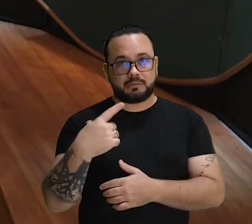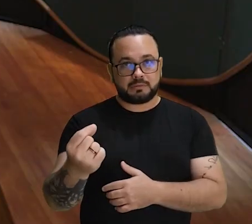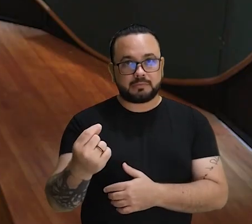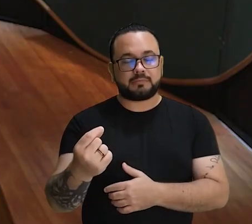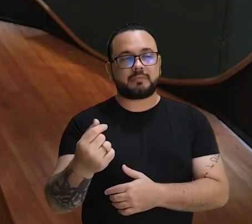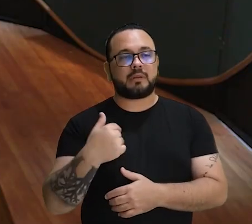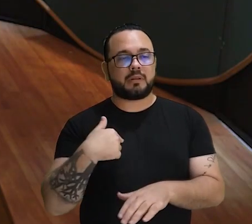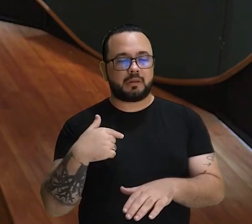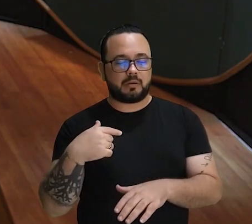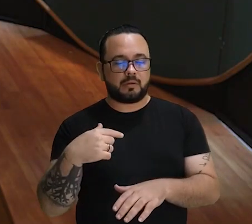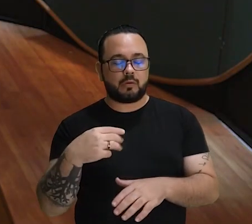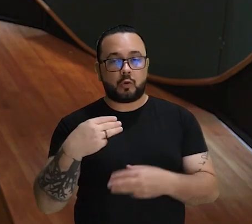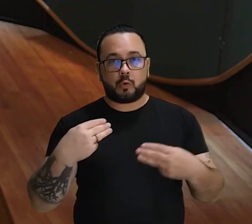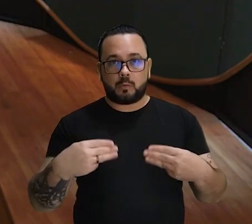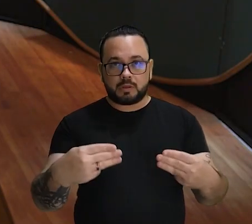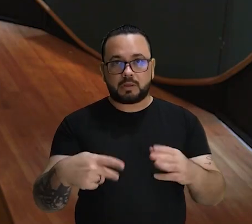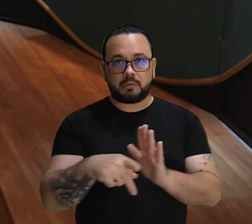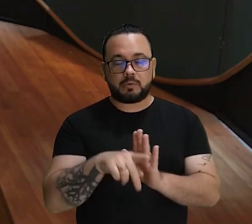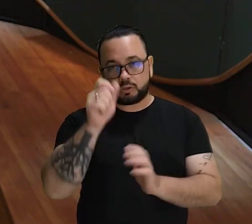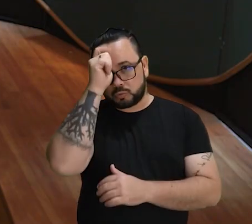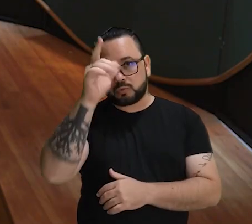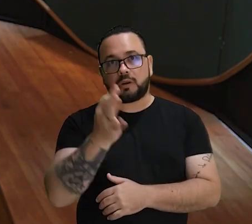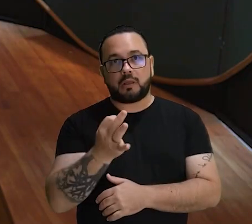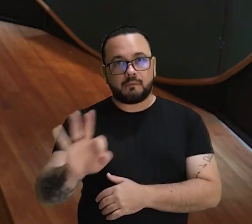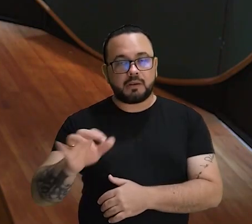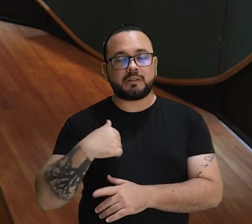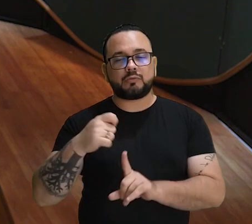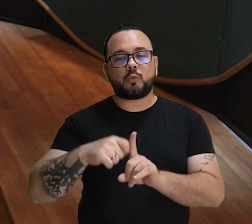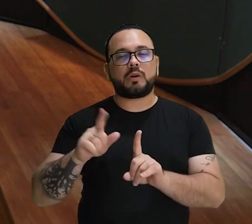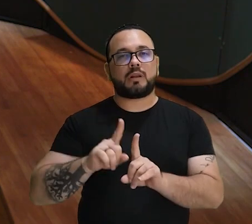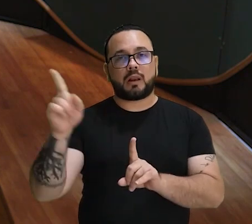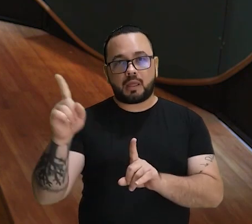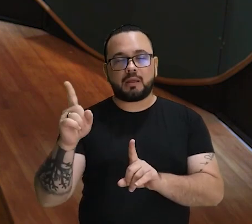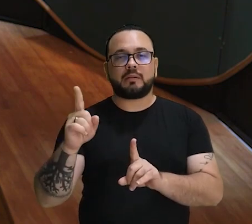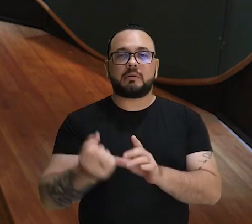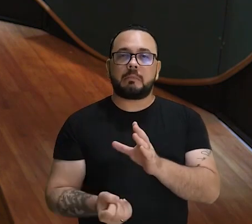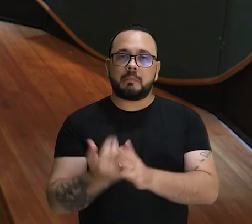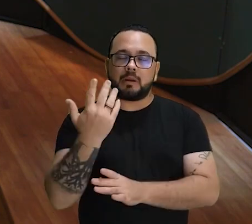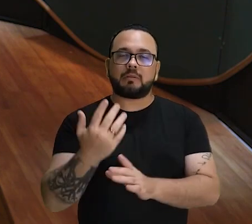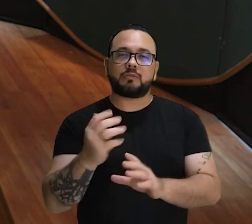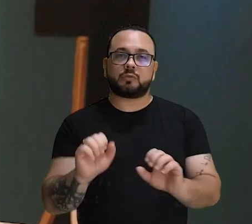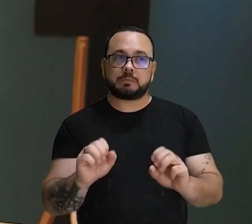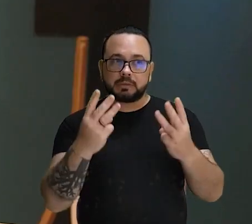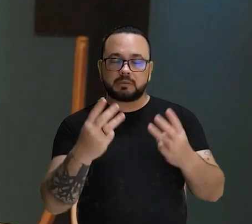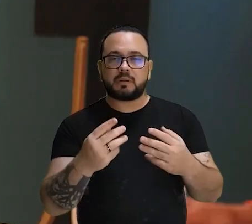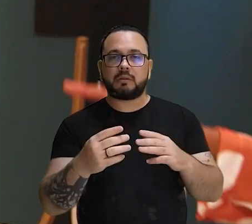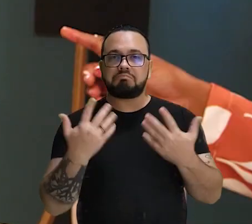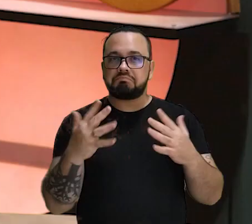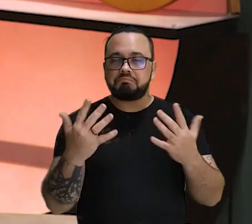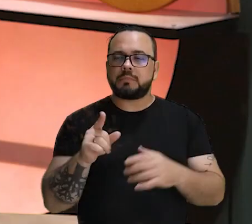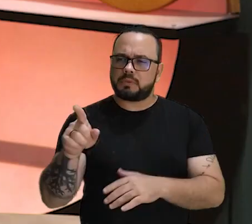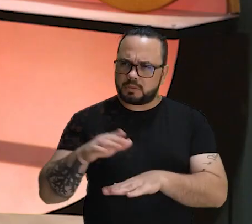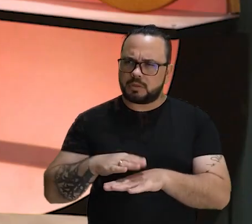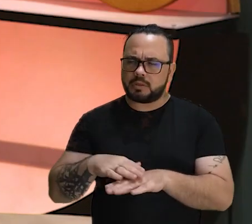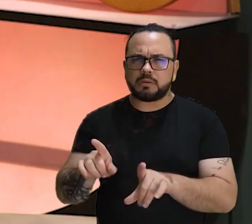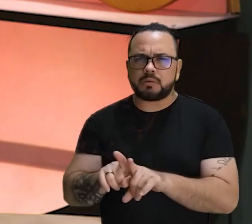Fui selecionada para uma residência pelo Ministério da Cultura da França. Aí ano que vem eu vou passar um mês lá no processo de criação de um espetáculo legal. De comemoração. Você fez um outro,